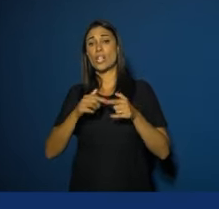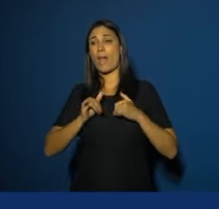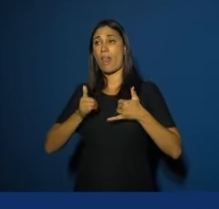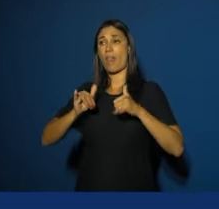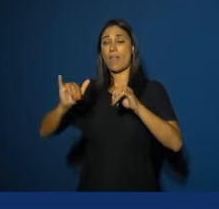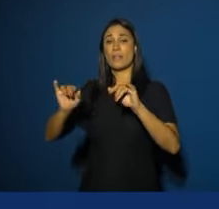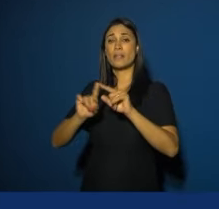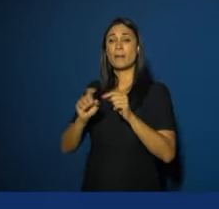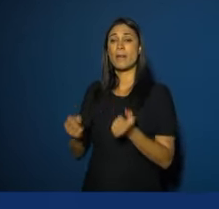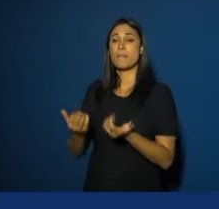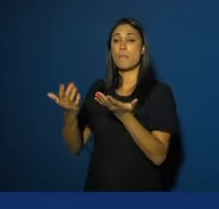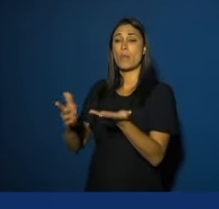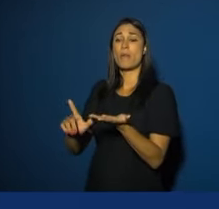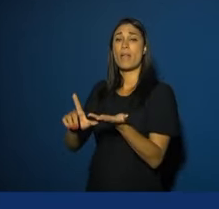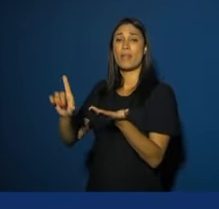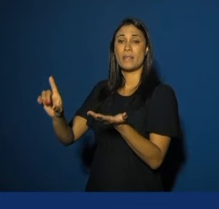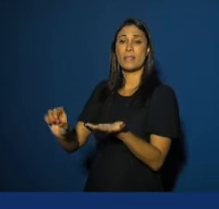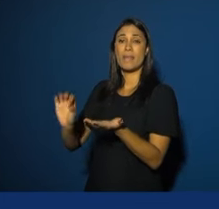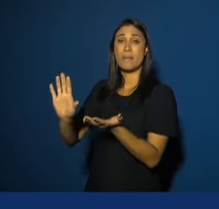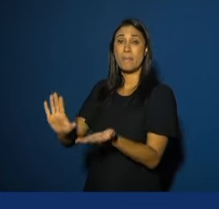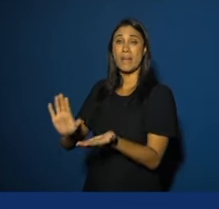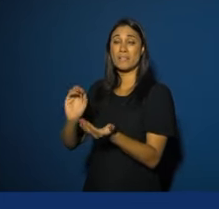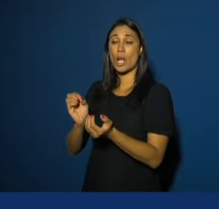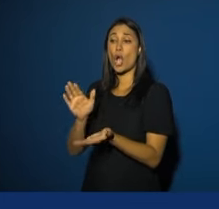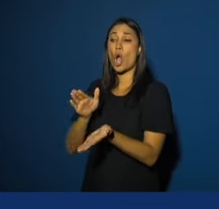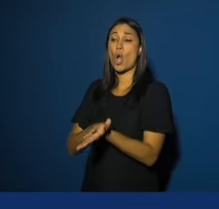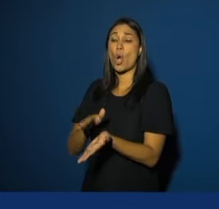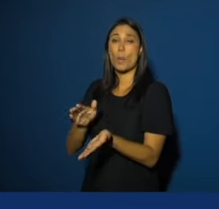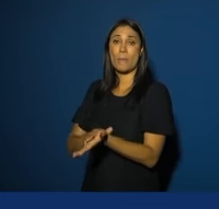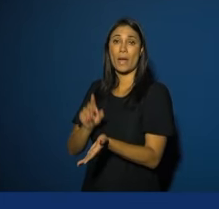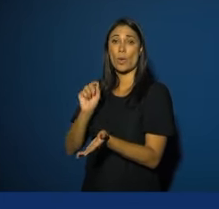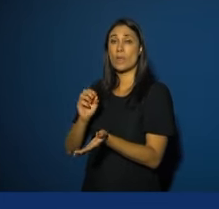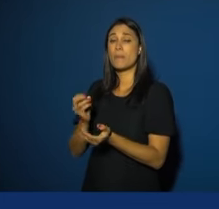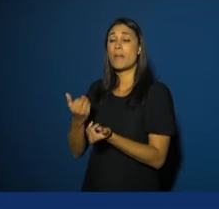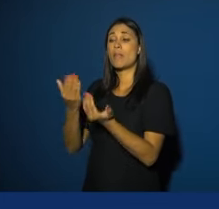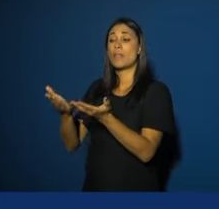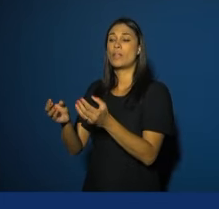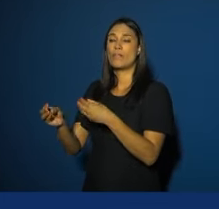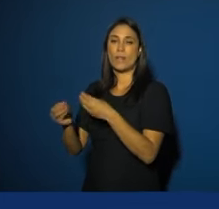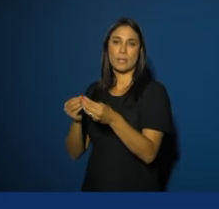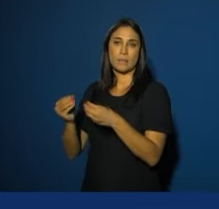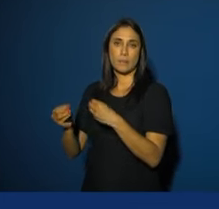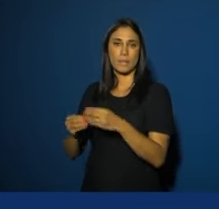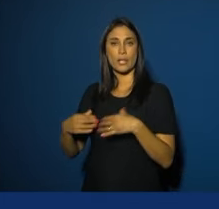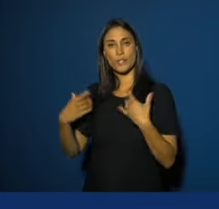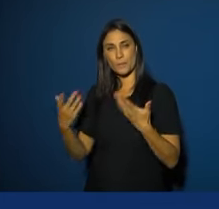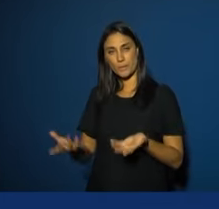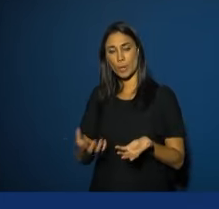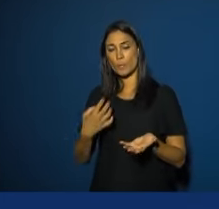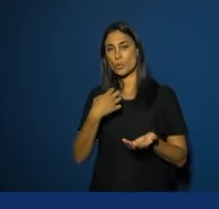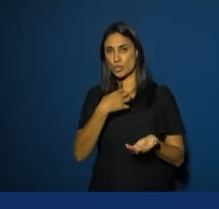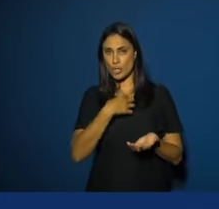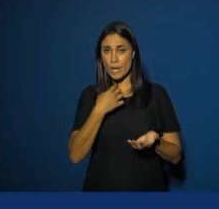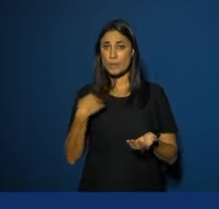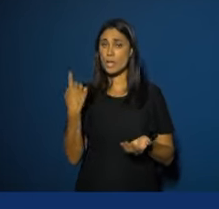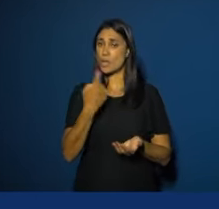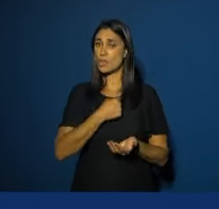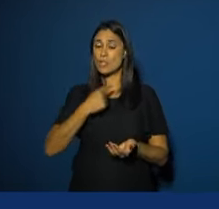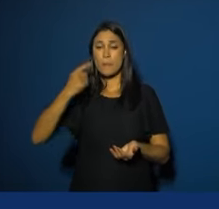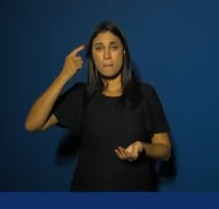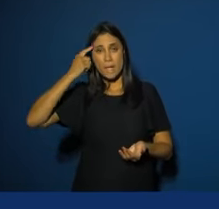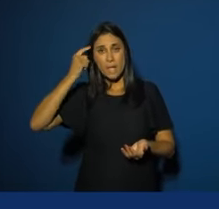e oferecer para a PLD, mas cobrar o valor dessa opção para quem eu estou dando flexibilidade. Então, para a forma como a gente